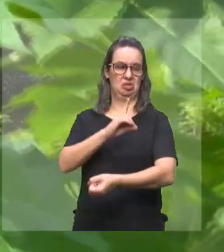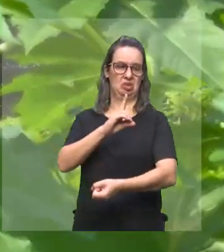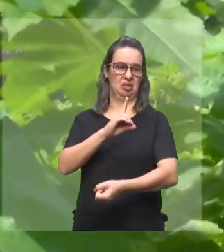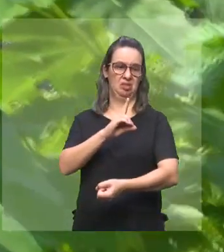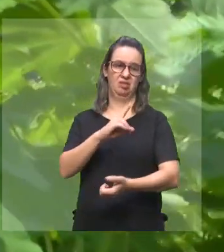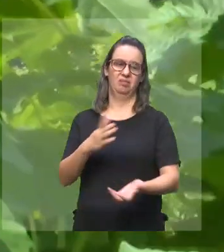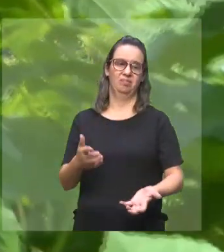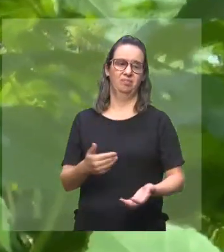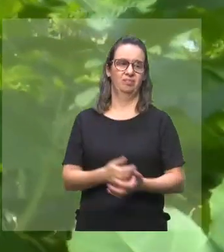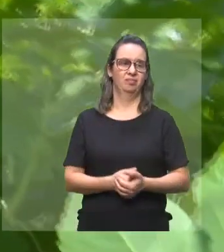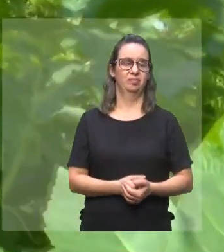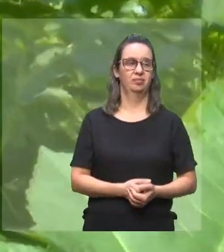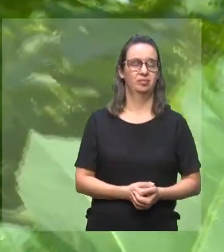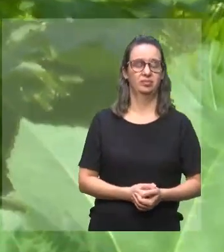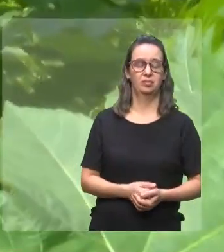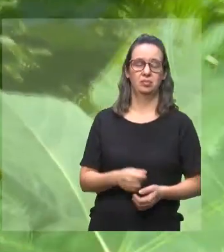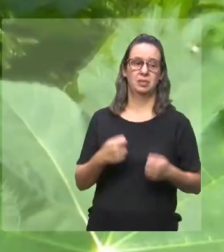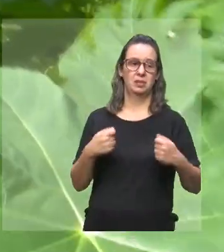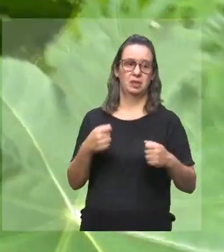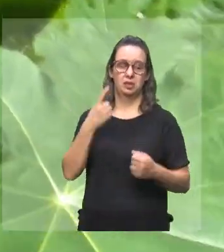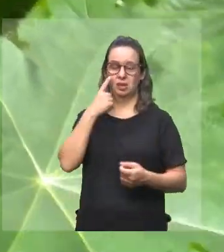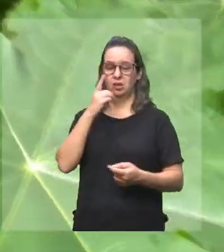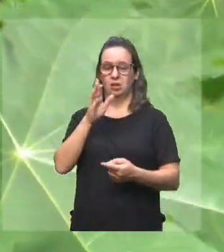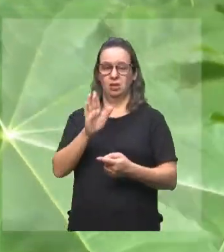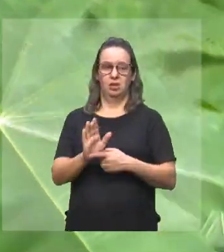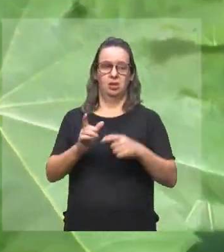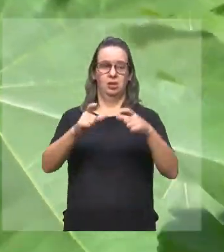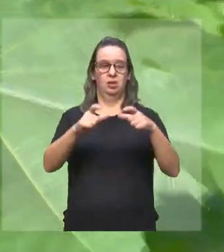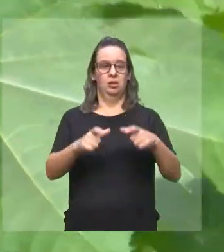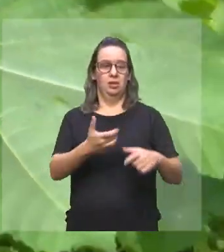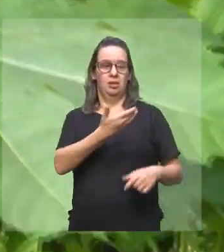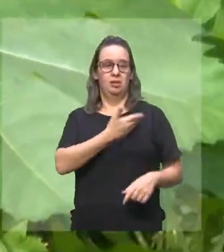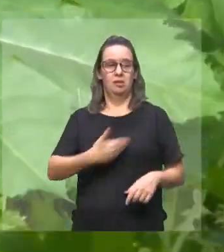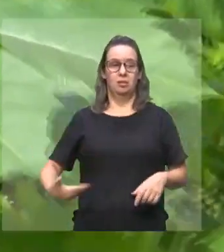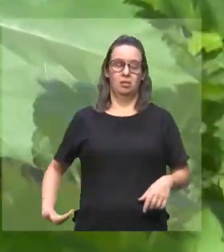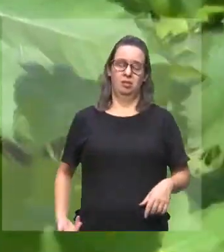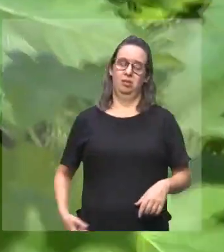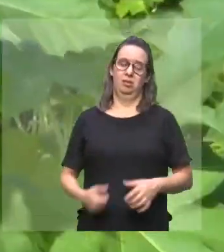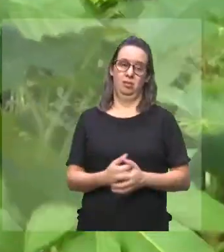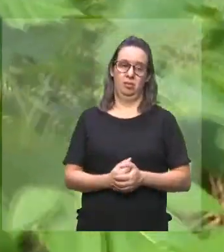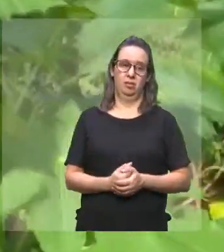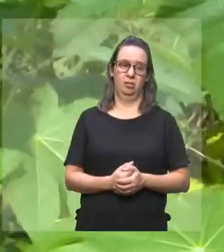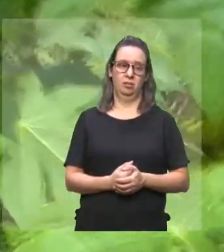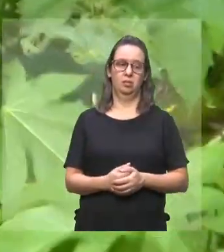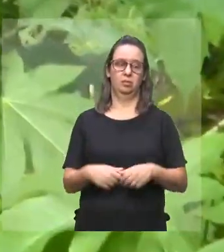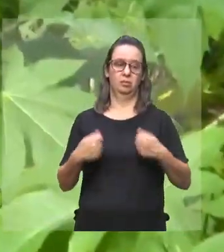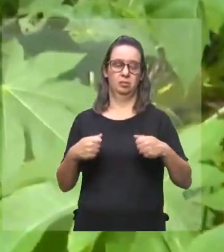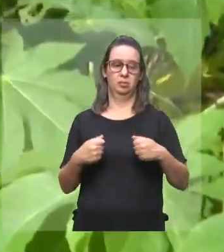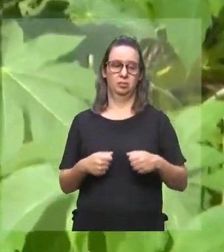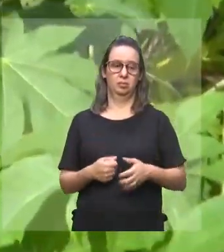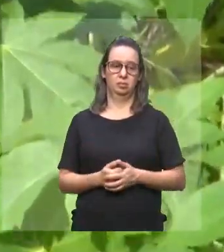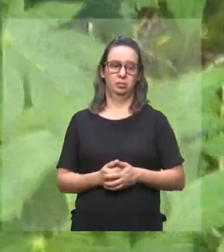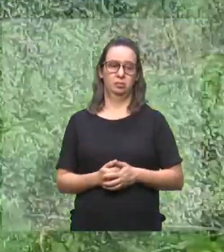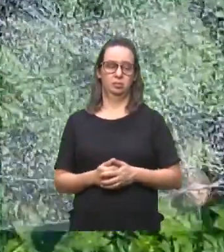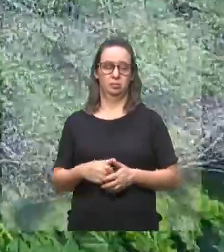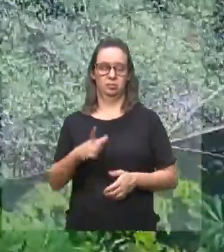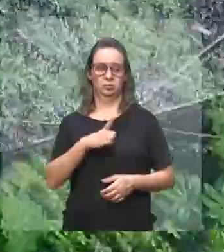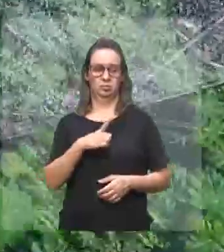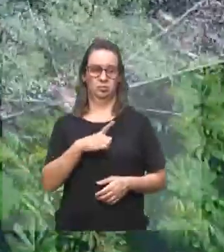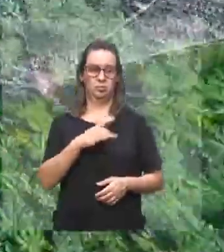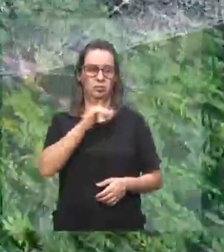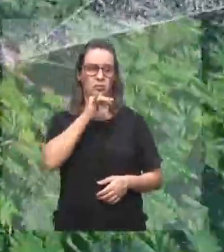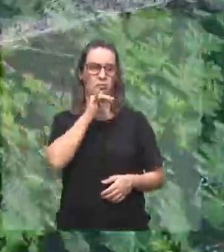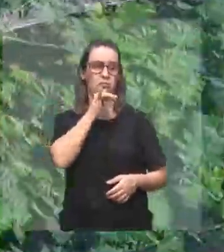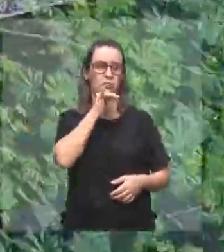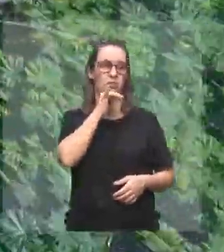público, aí fica difícil de cobrar da população, sendo que a gente tem que dar exemplos, né? Aí está